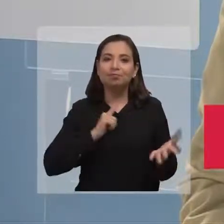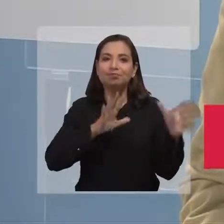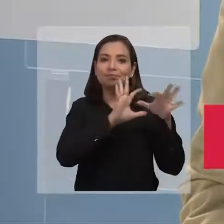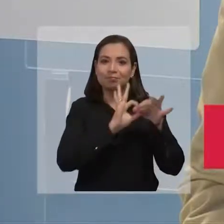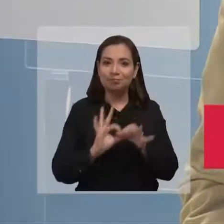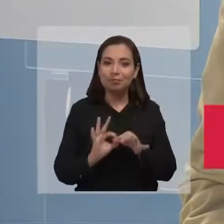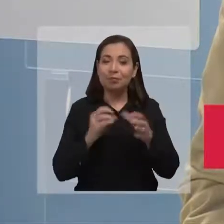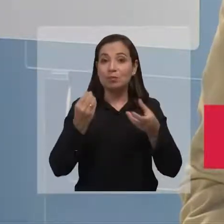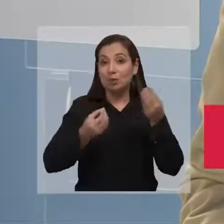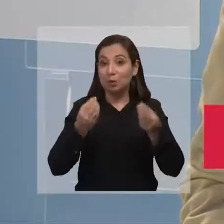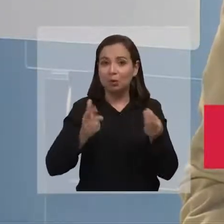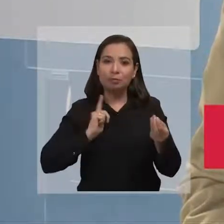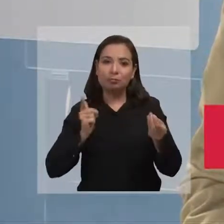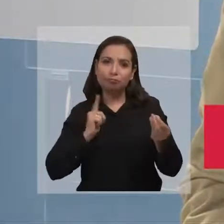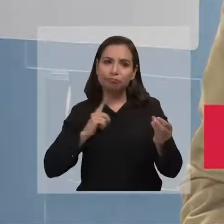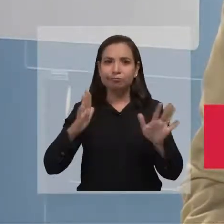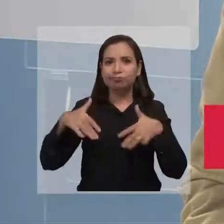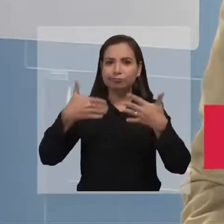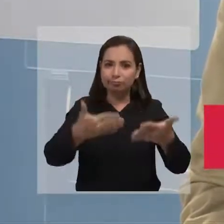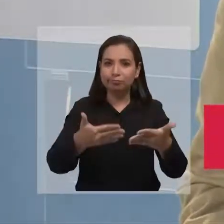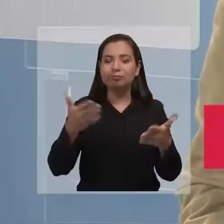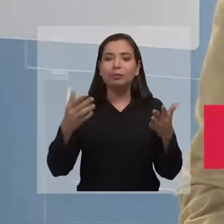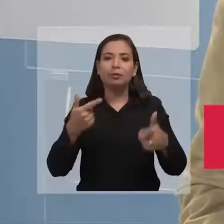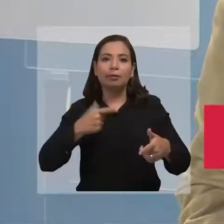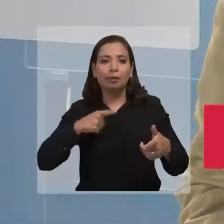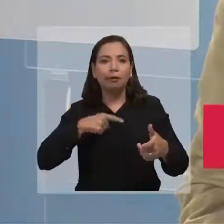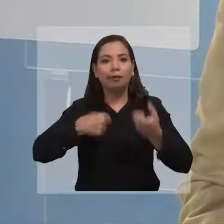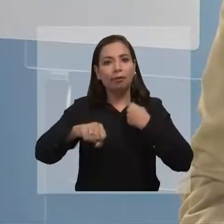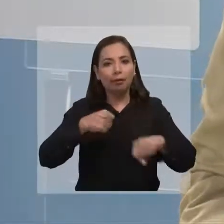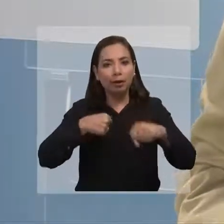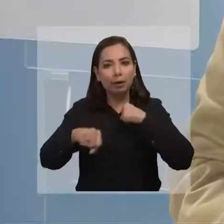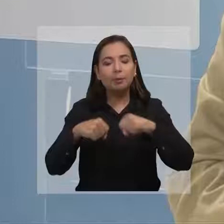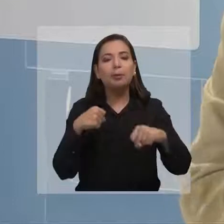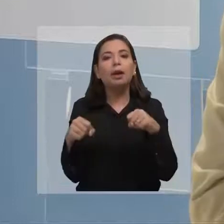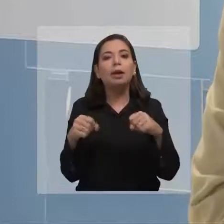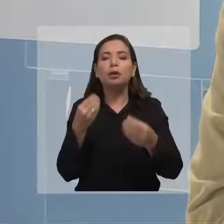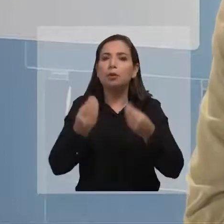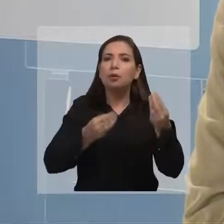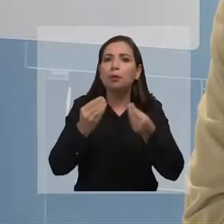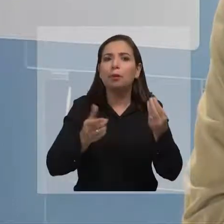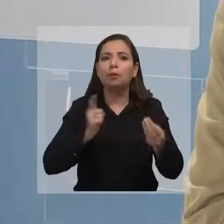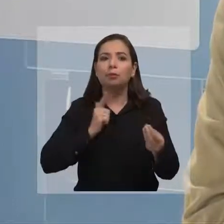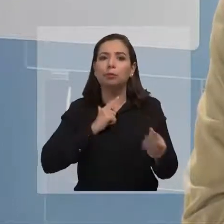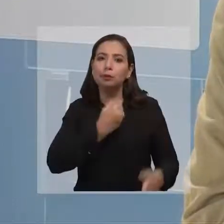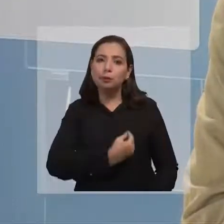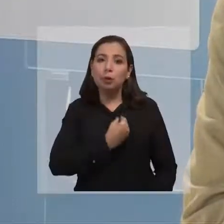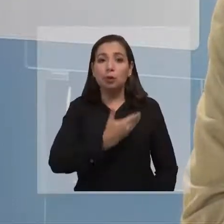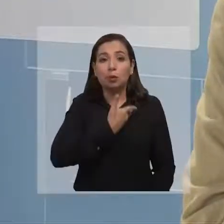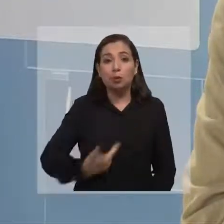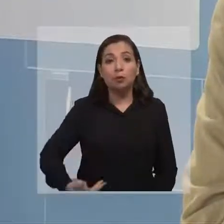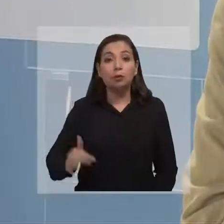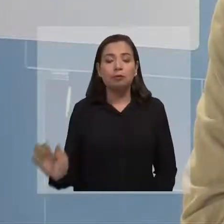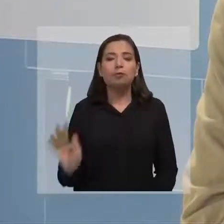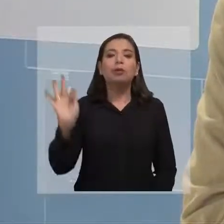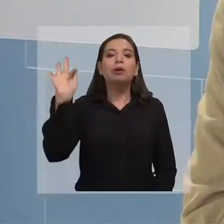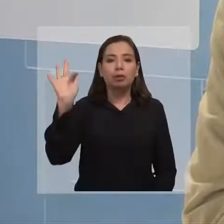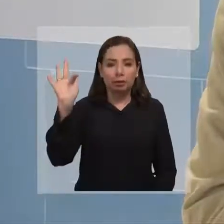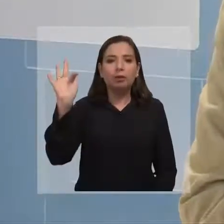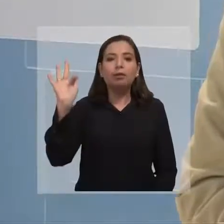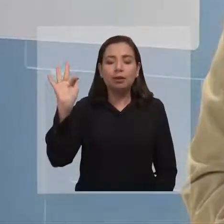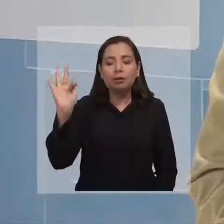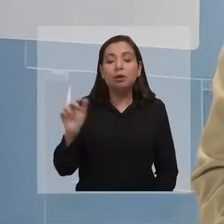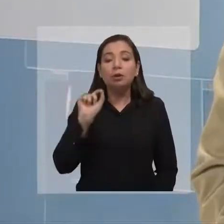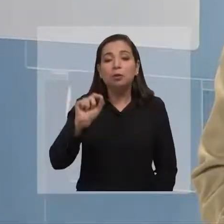pelo qual transita, trafega, debate, se constrói o governo federal em suas